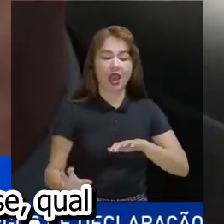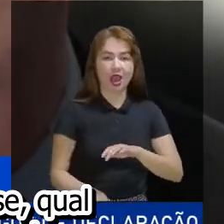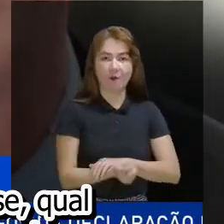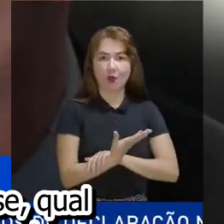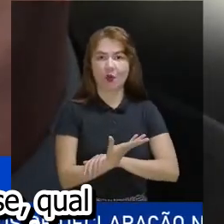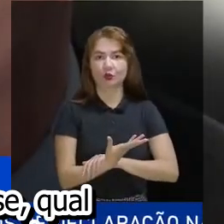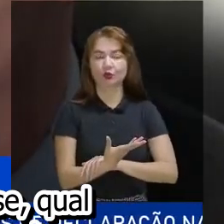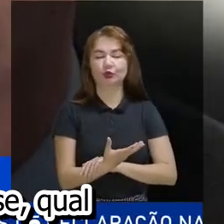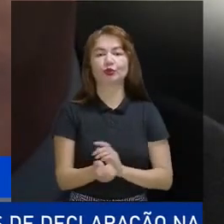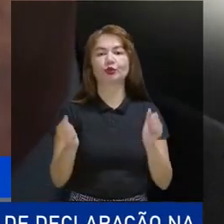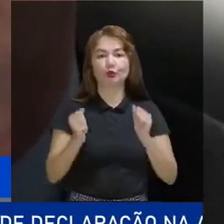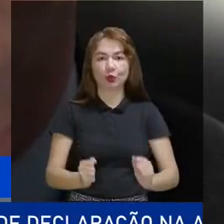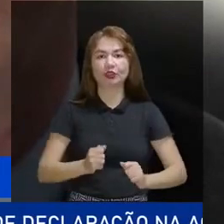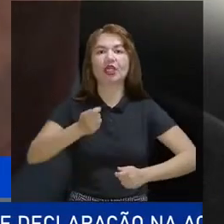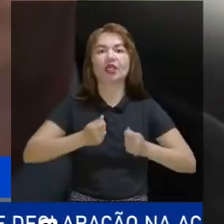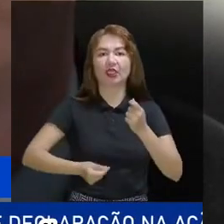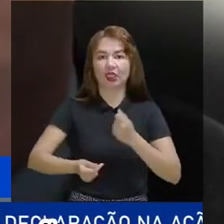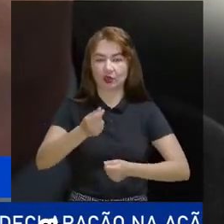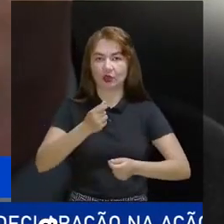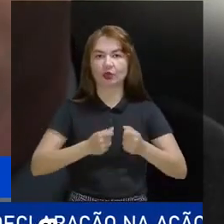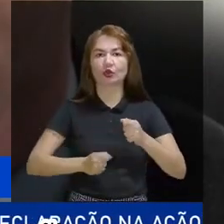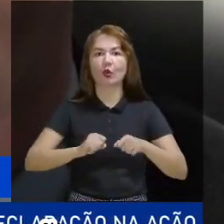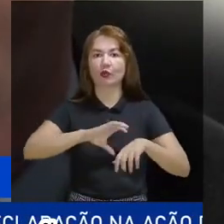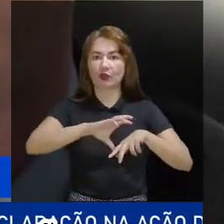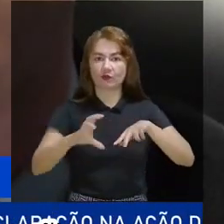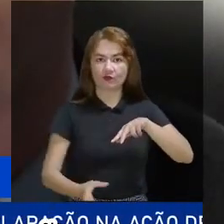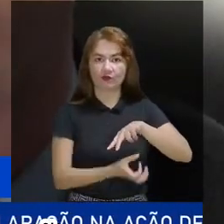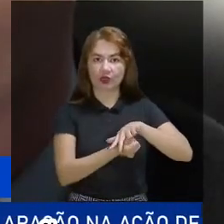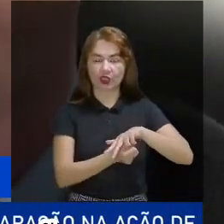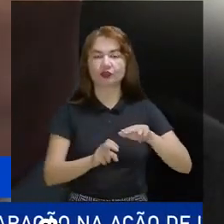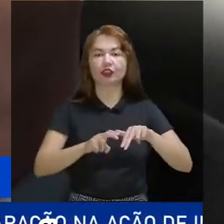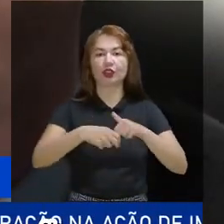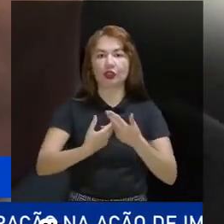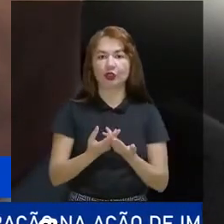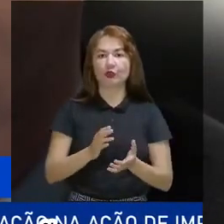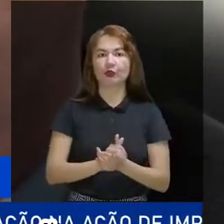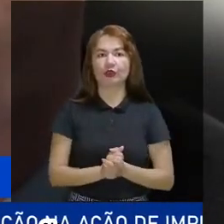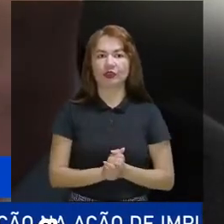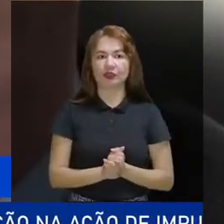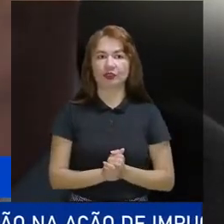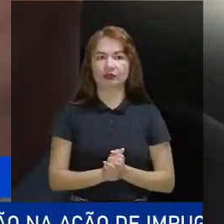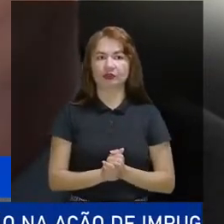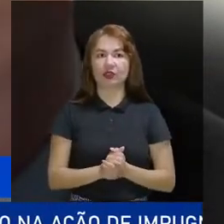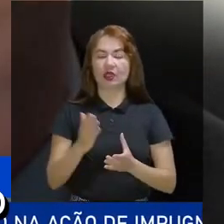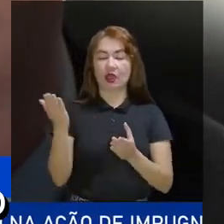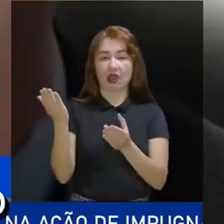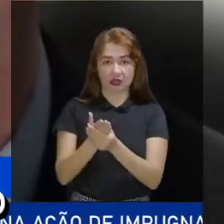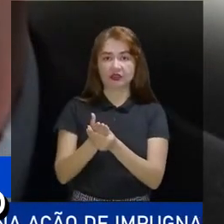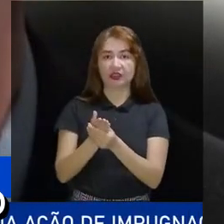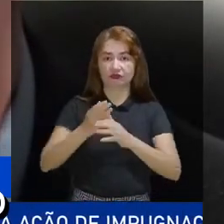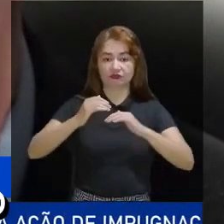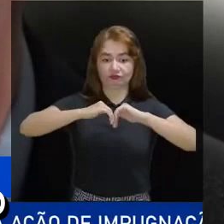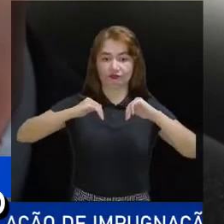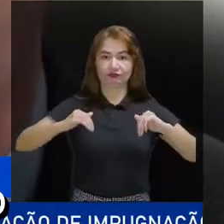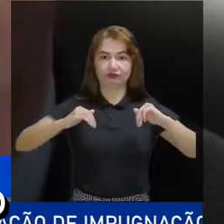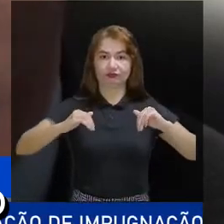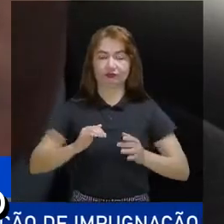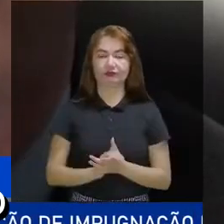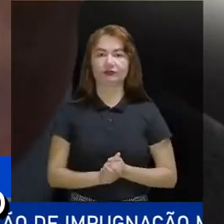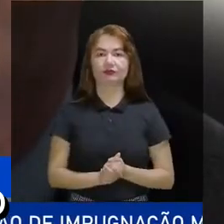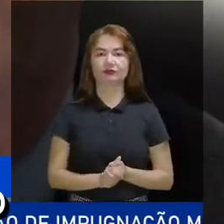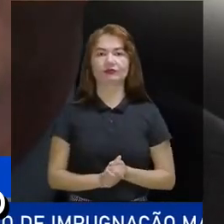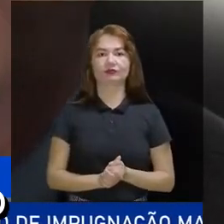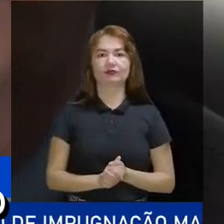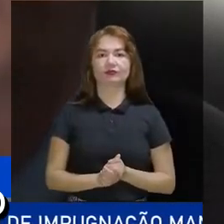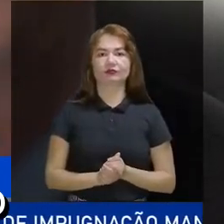econômico, corrupção ou fraude. E, na ausência disso, merece ser extinta a presente ação. Ou seja, somente o que